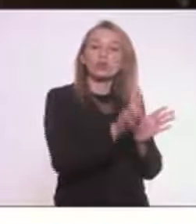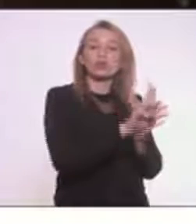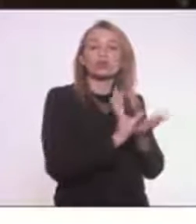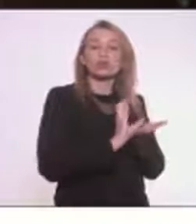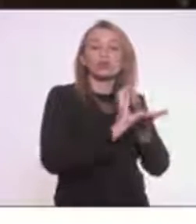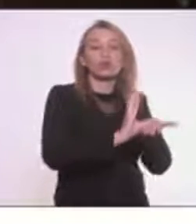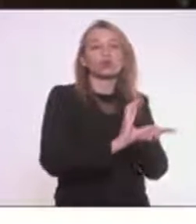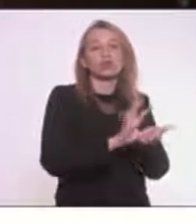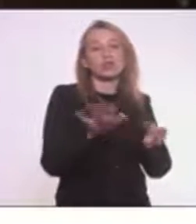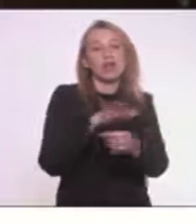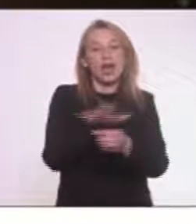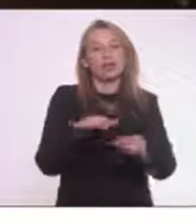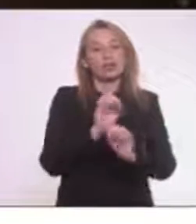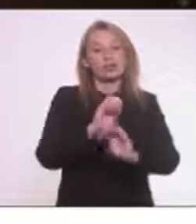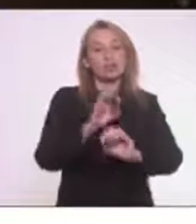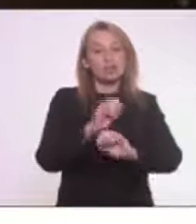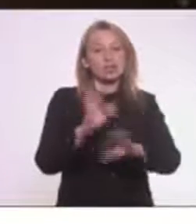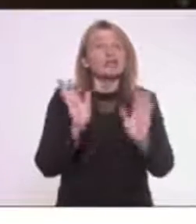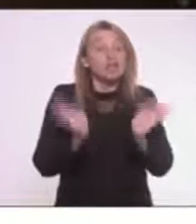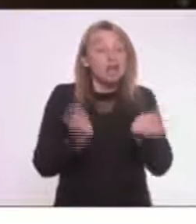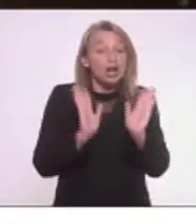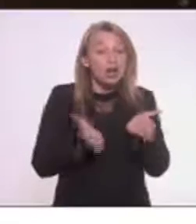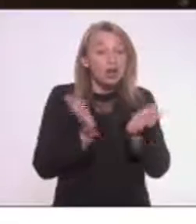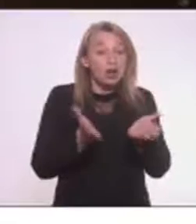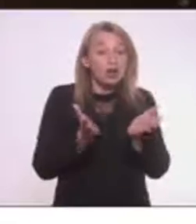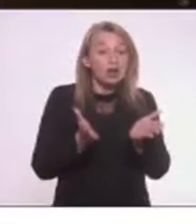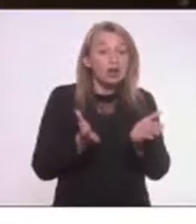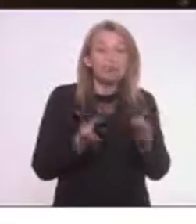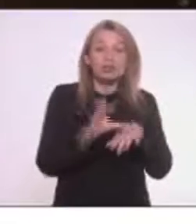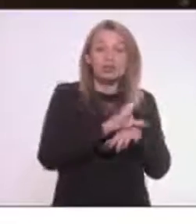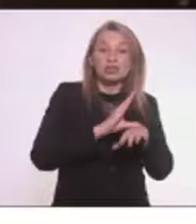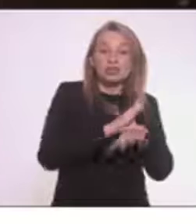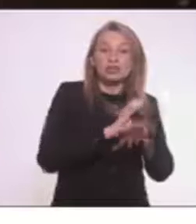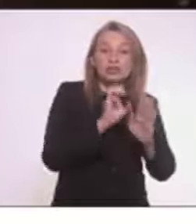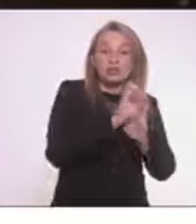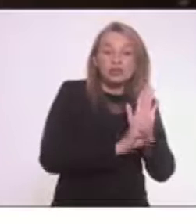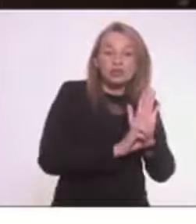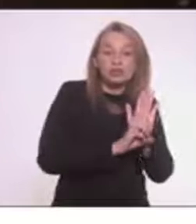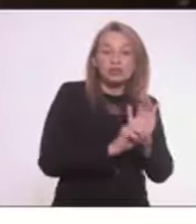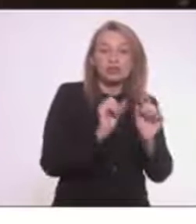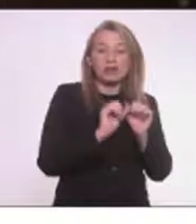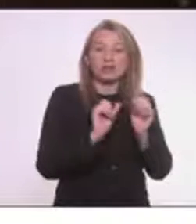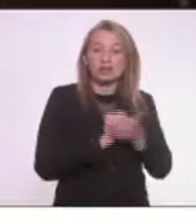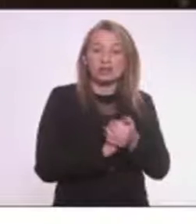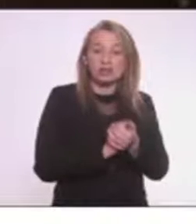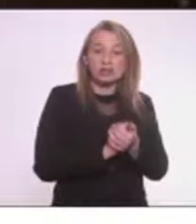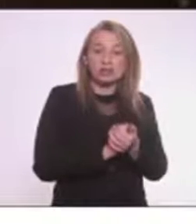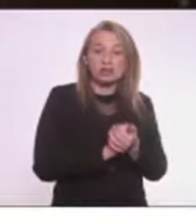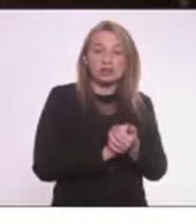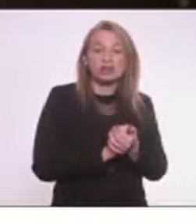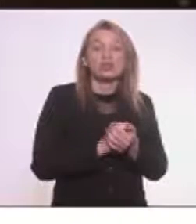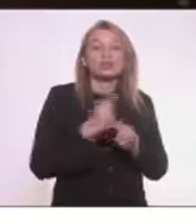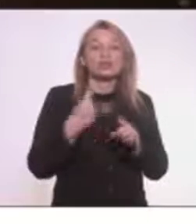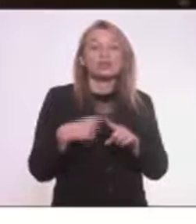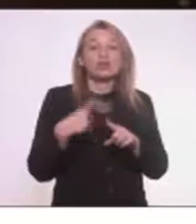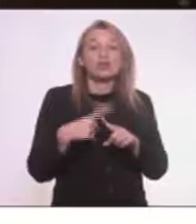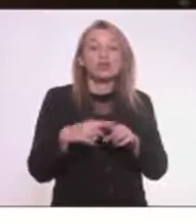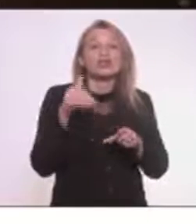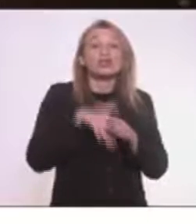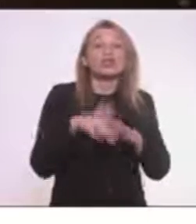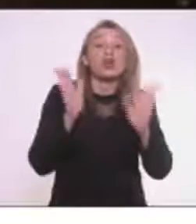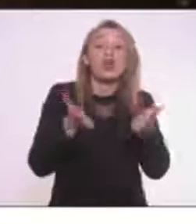da educação. Agora, o que essa emenda constitucional faz é nos gerar um impasse. E por que tem que ser votada